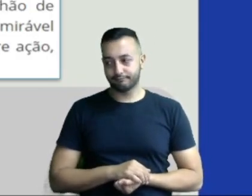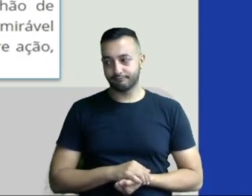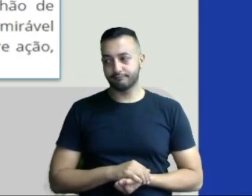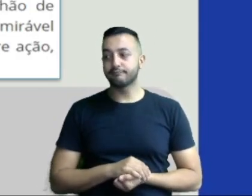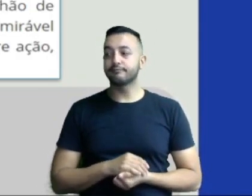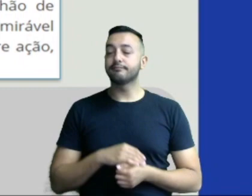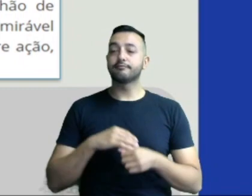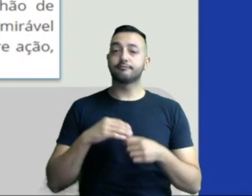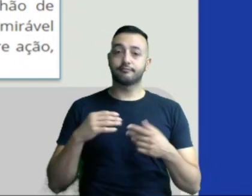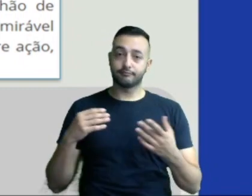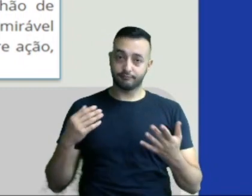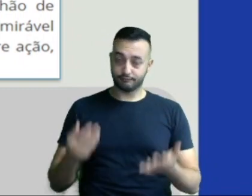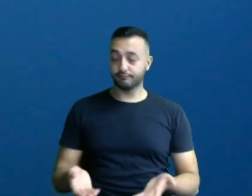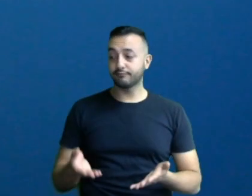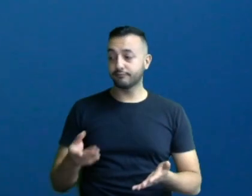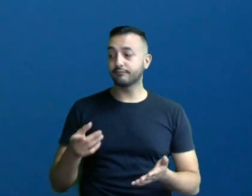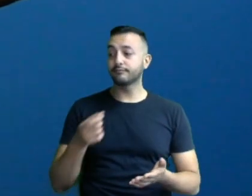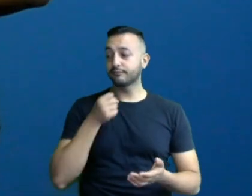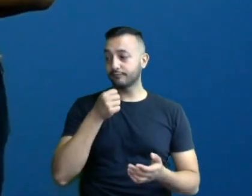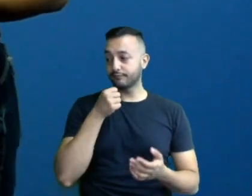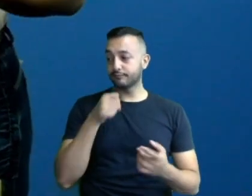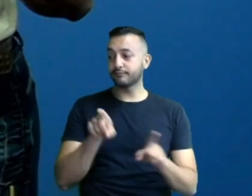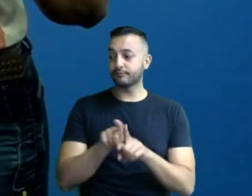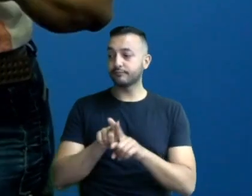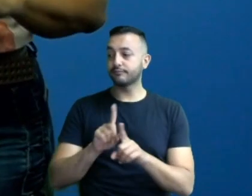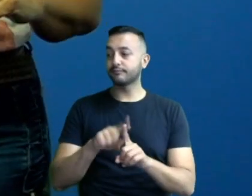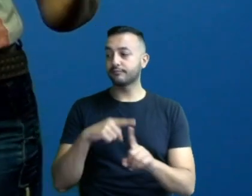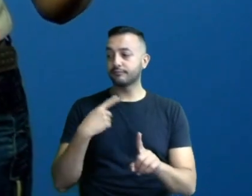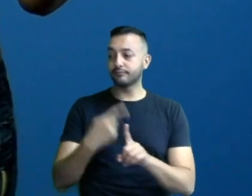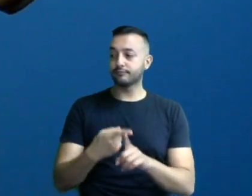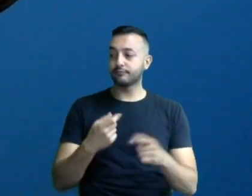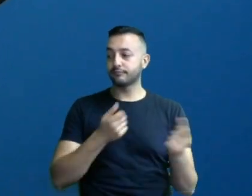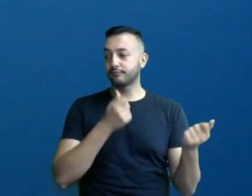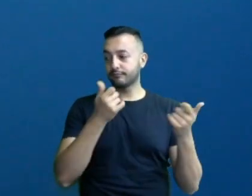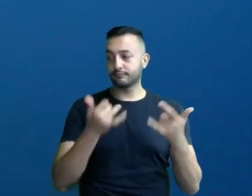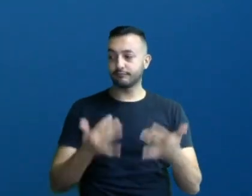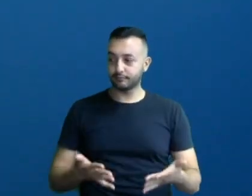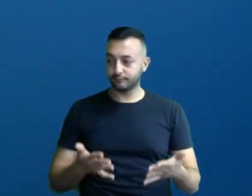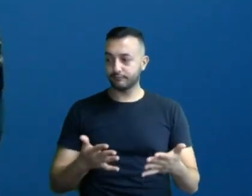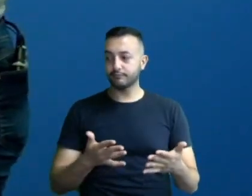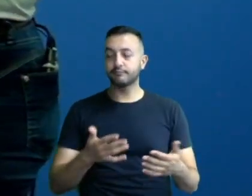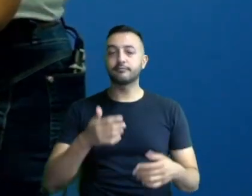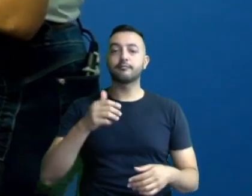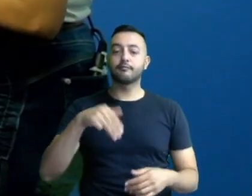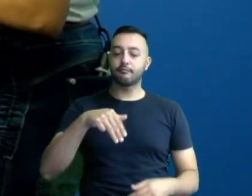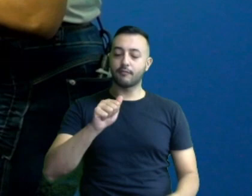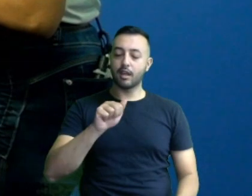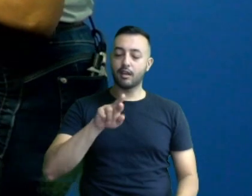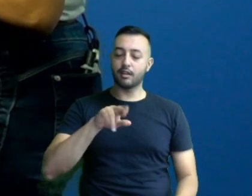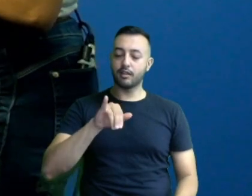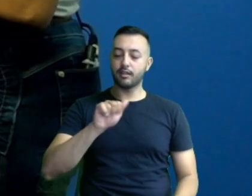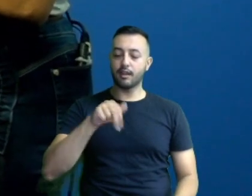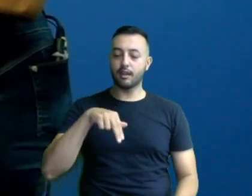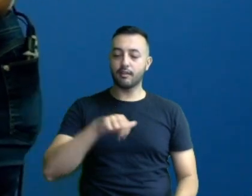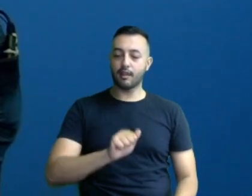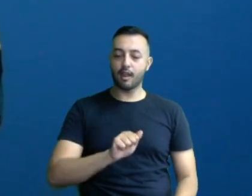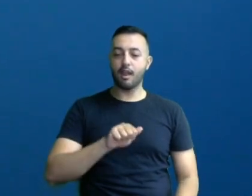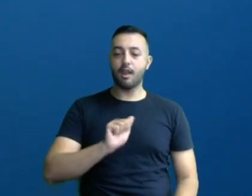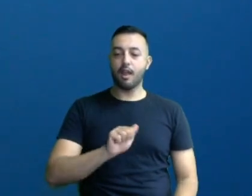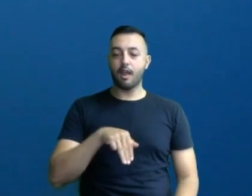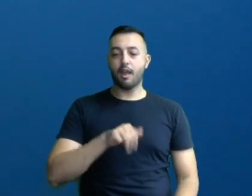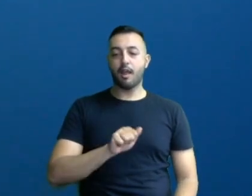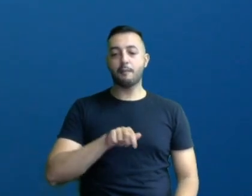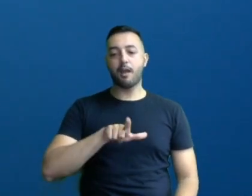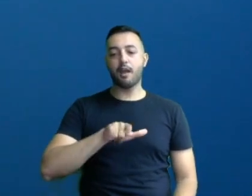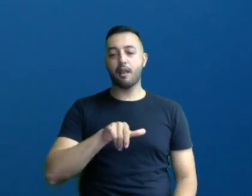Essa reportagem ainda traz algo mais ainda sobre a Mariana Malha, tá? As